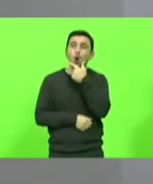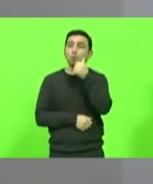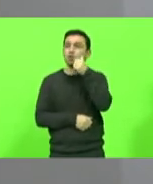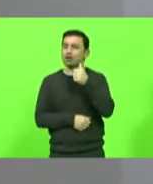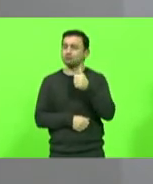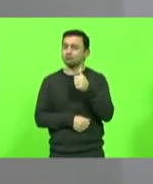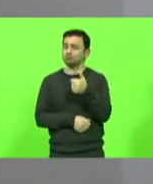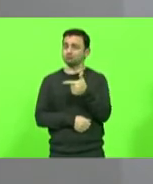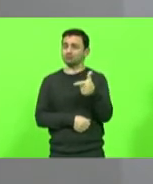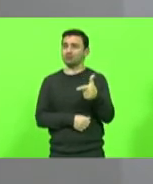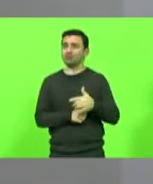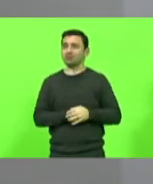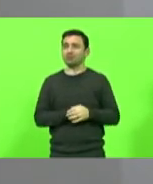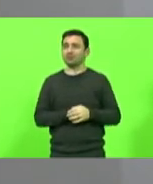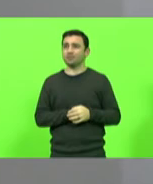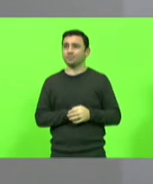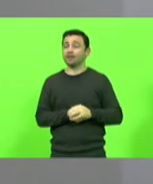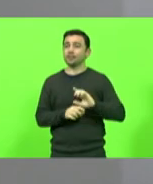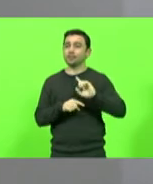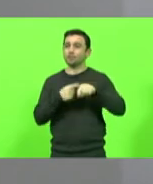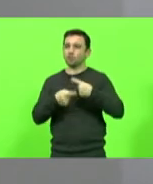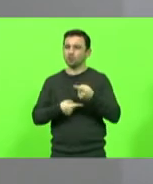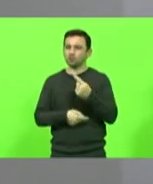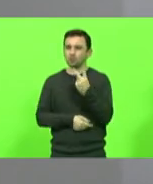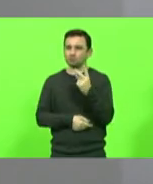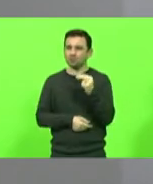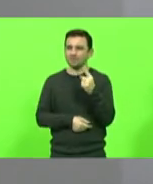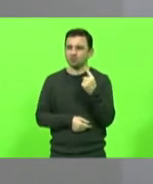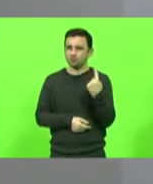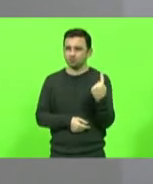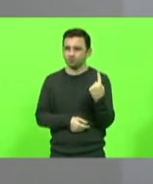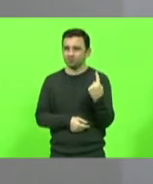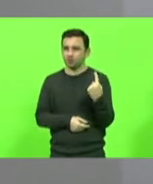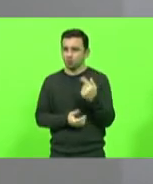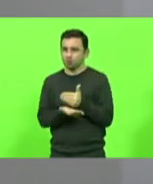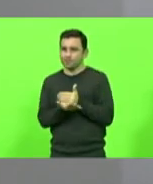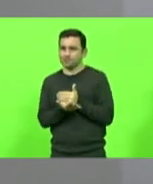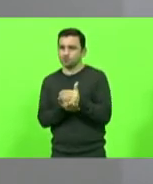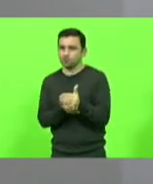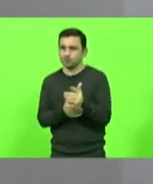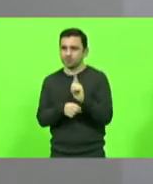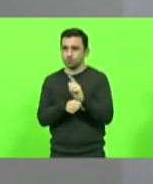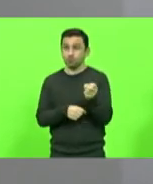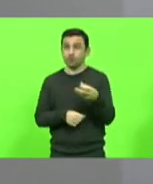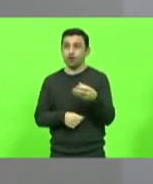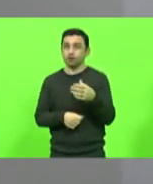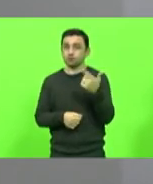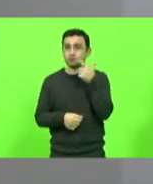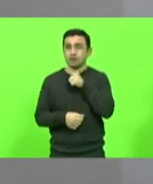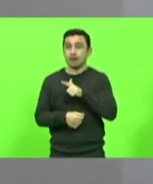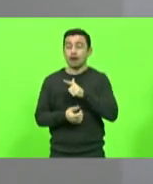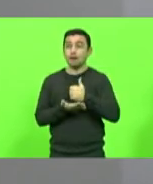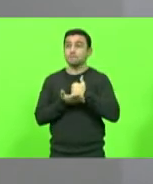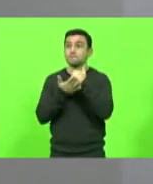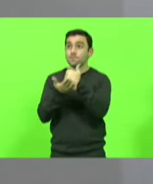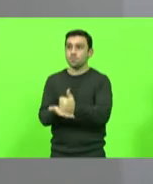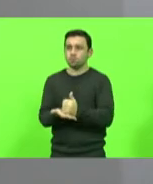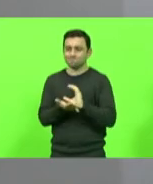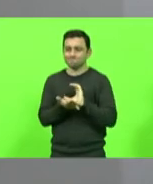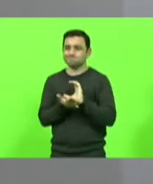pasta. Em 2021, com nova gestão, conseguimos um auxílio emergencial aos usuários do